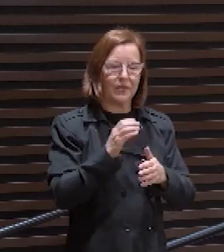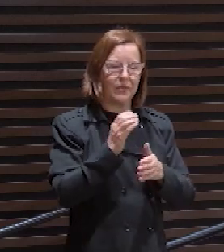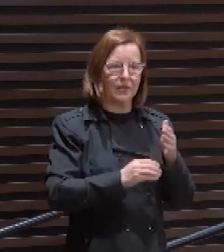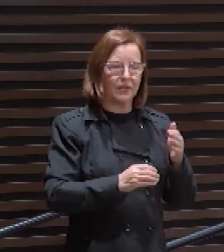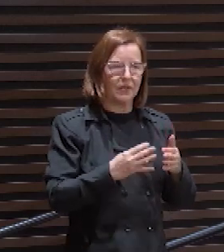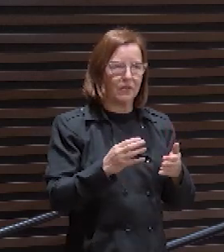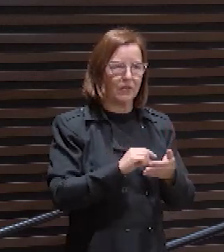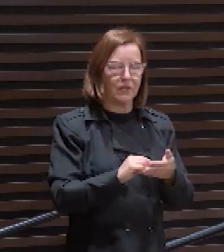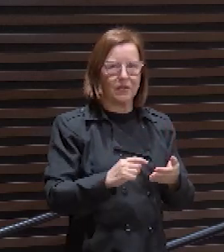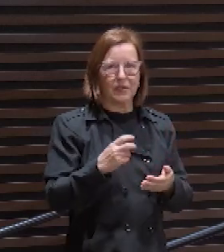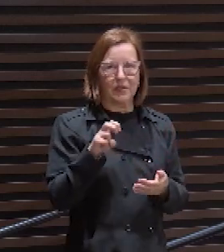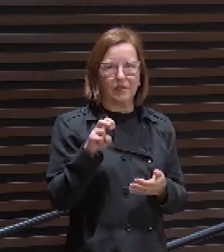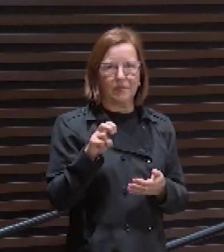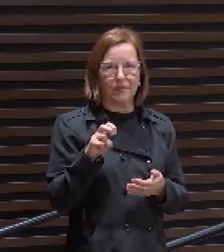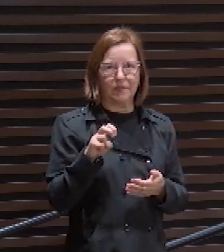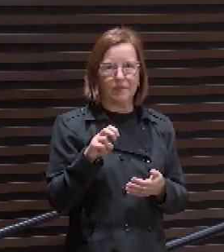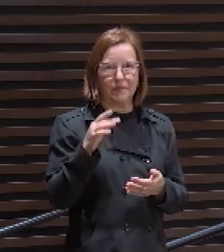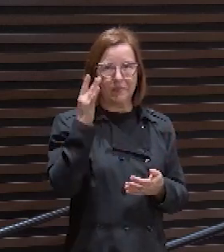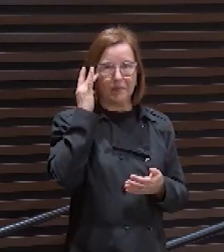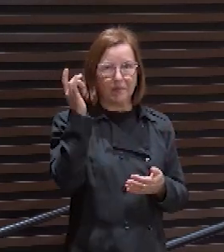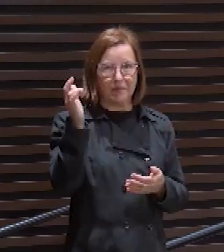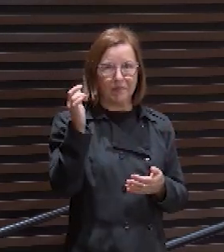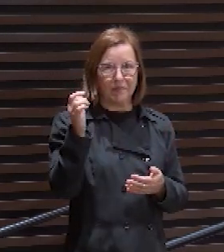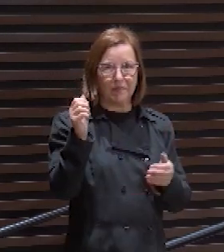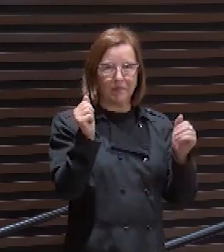assim: no dia seguinte,